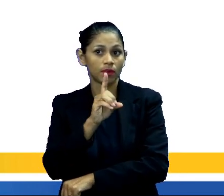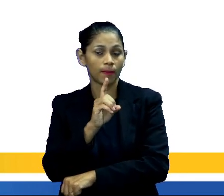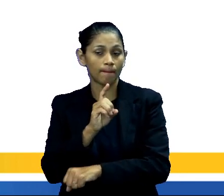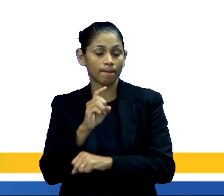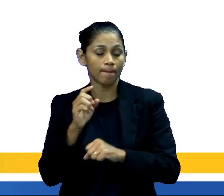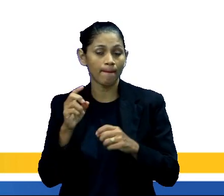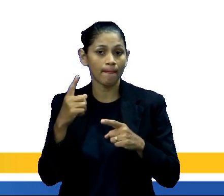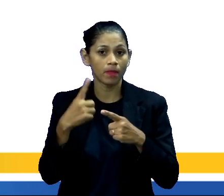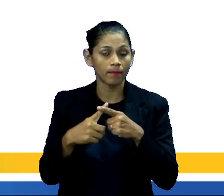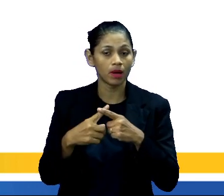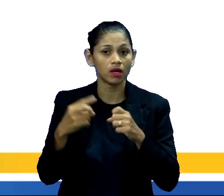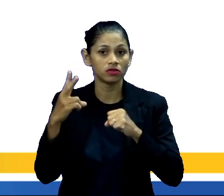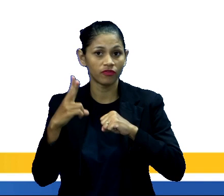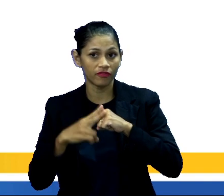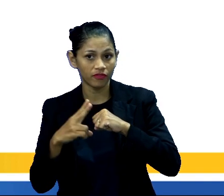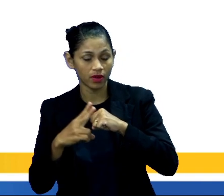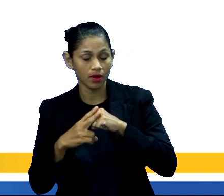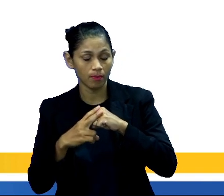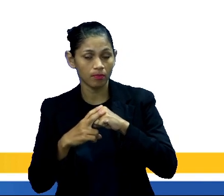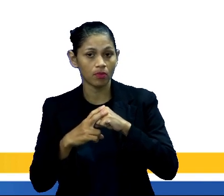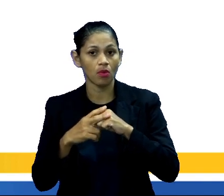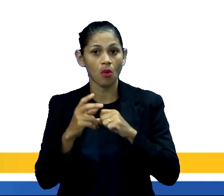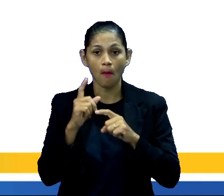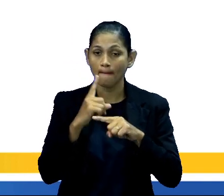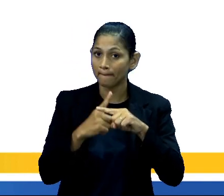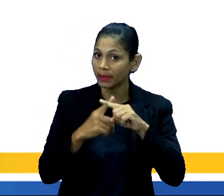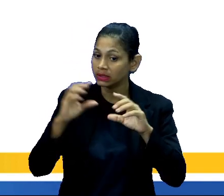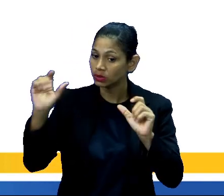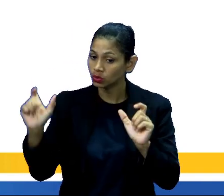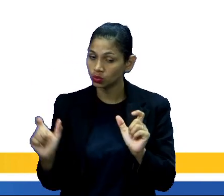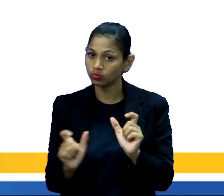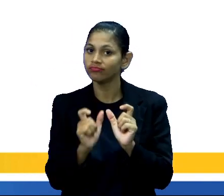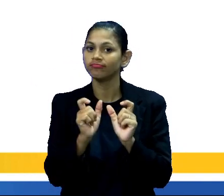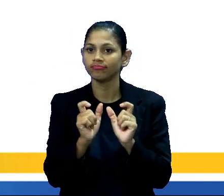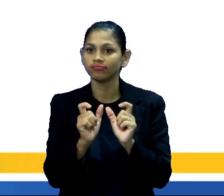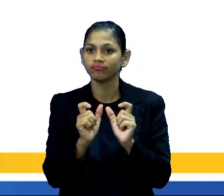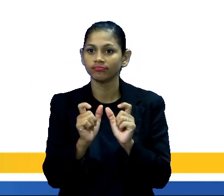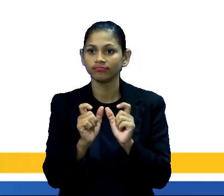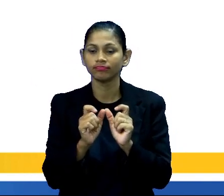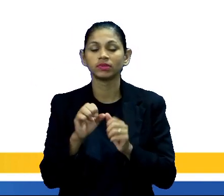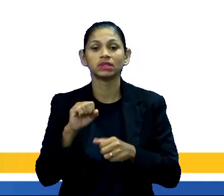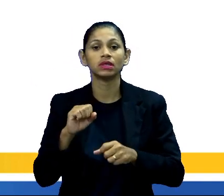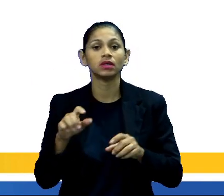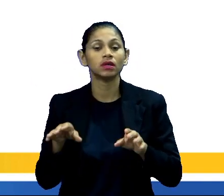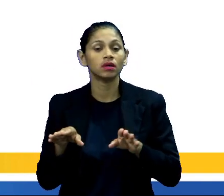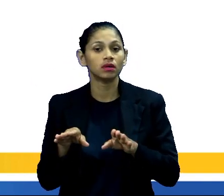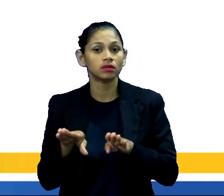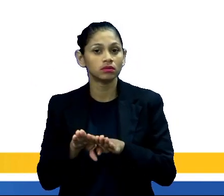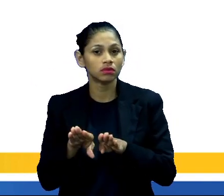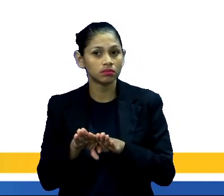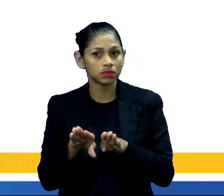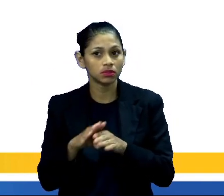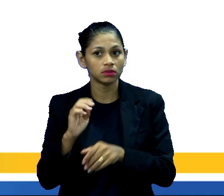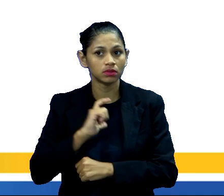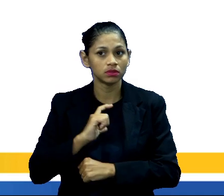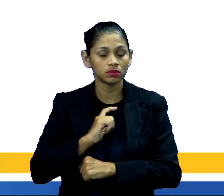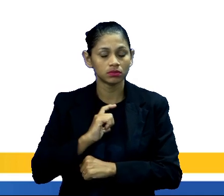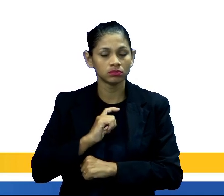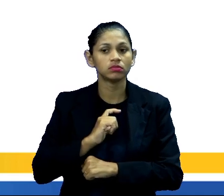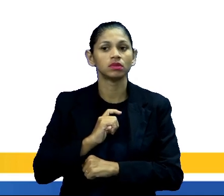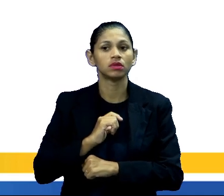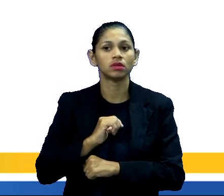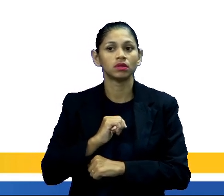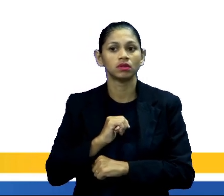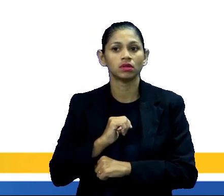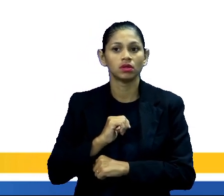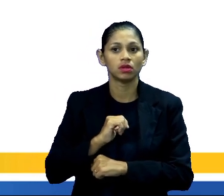verbo, mais o complemento, ok? Nós temos também a forma contraída, que é quando nós vamos utilizar o